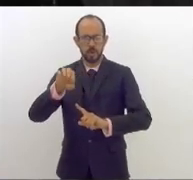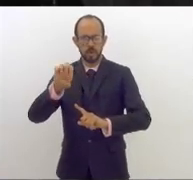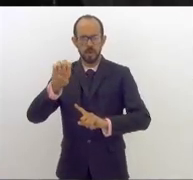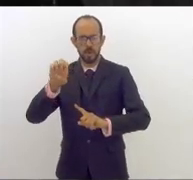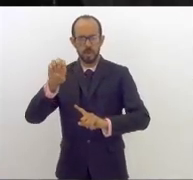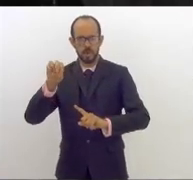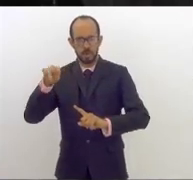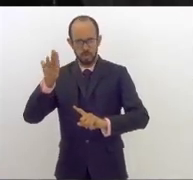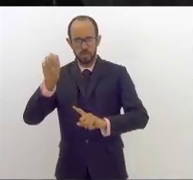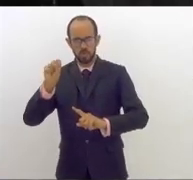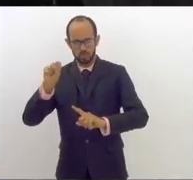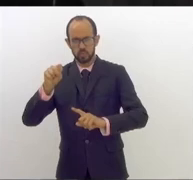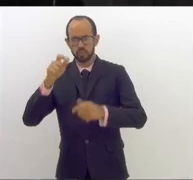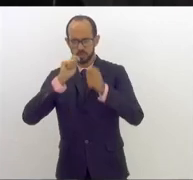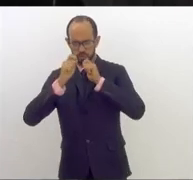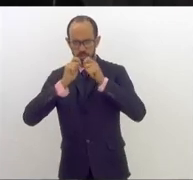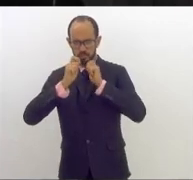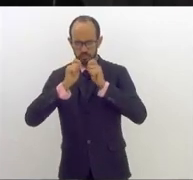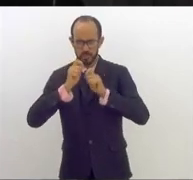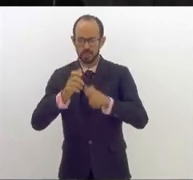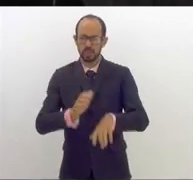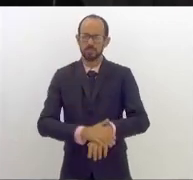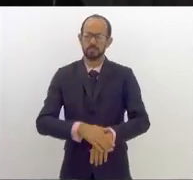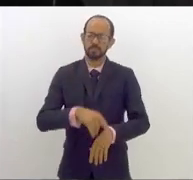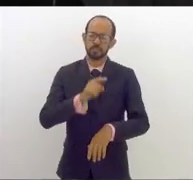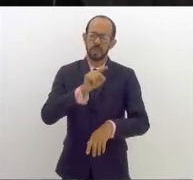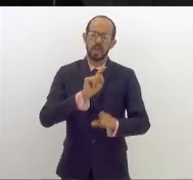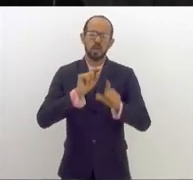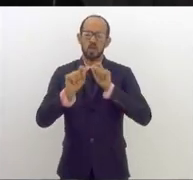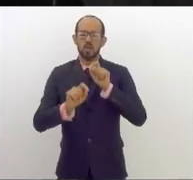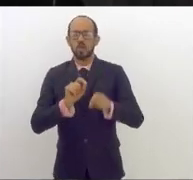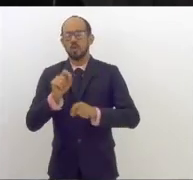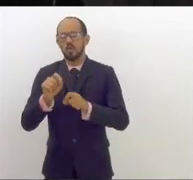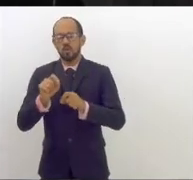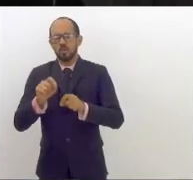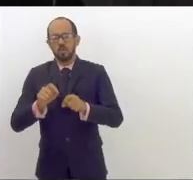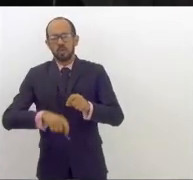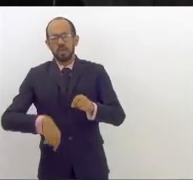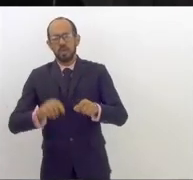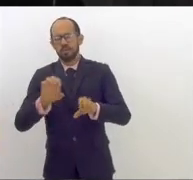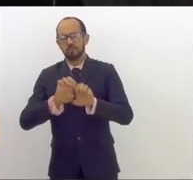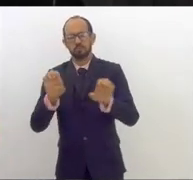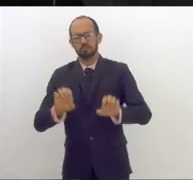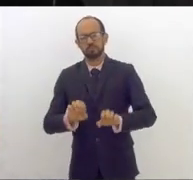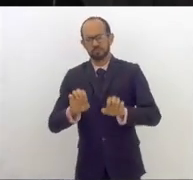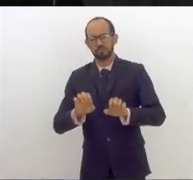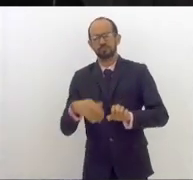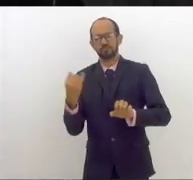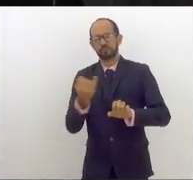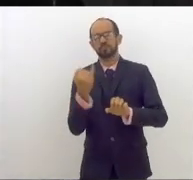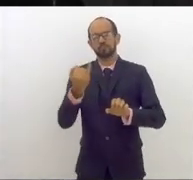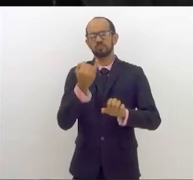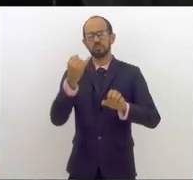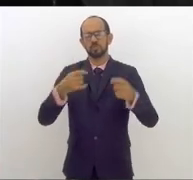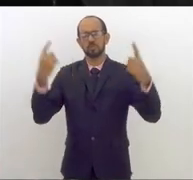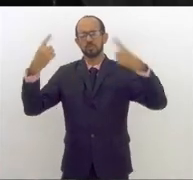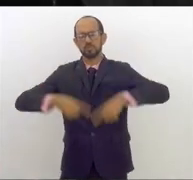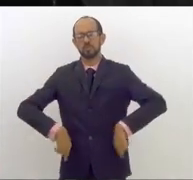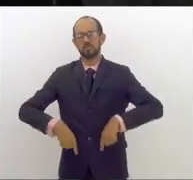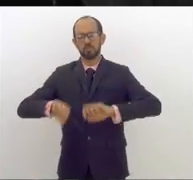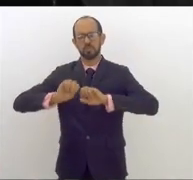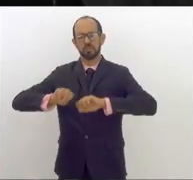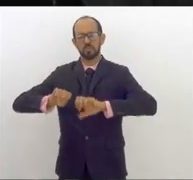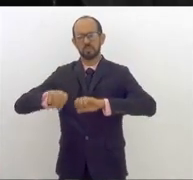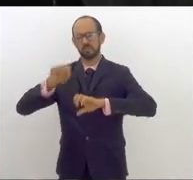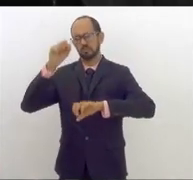questões segundo ele muito estruturantes em relação aos desafios da educação brasileira